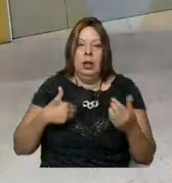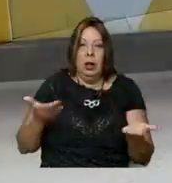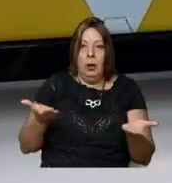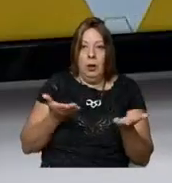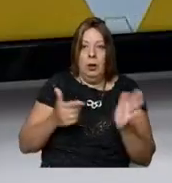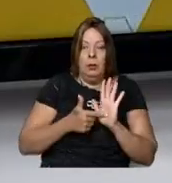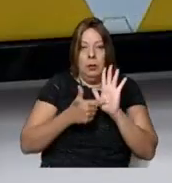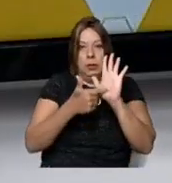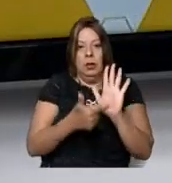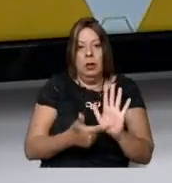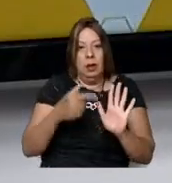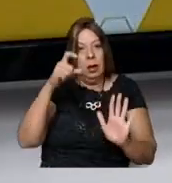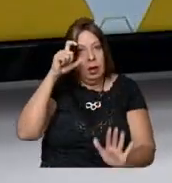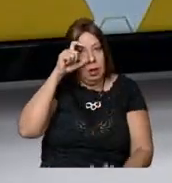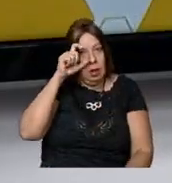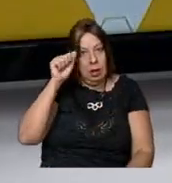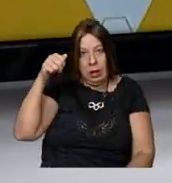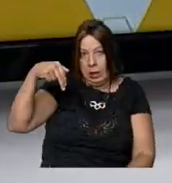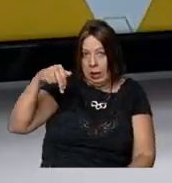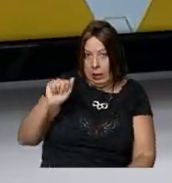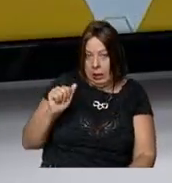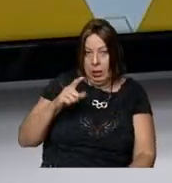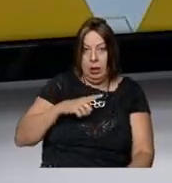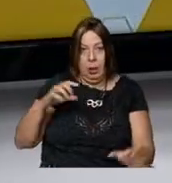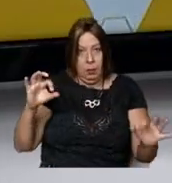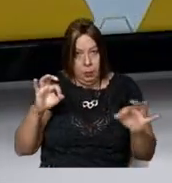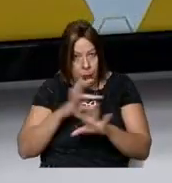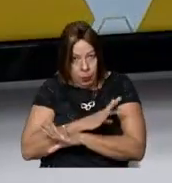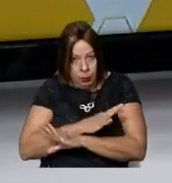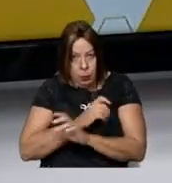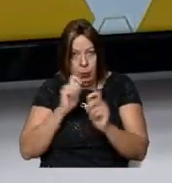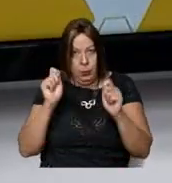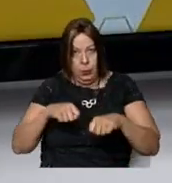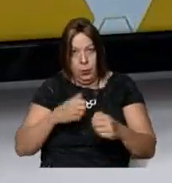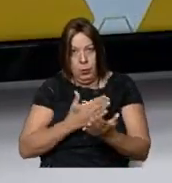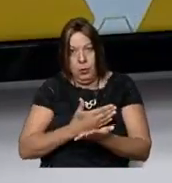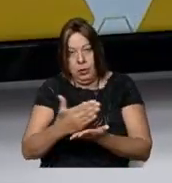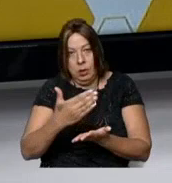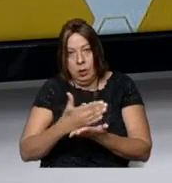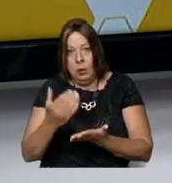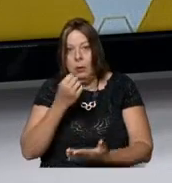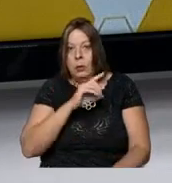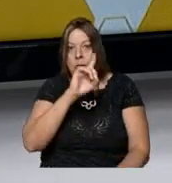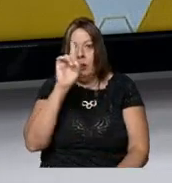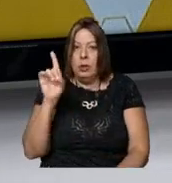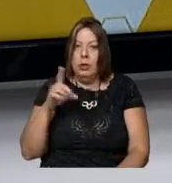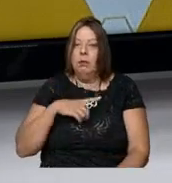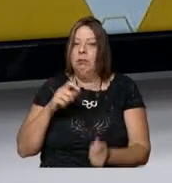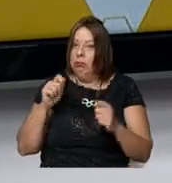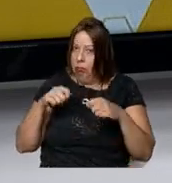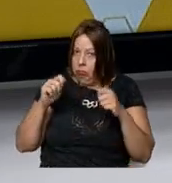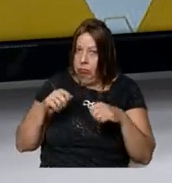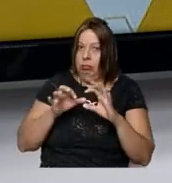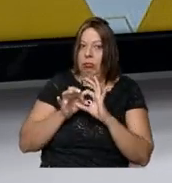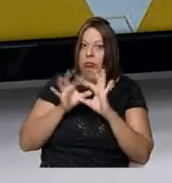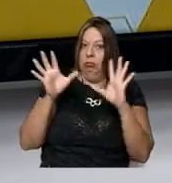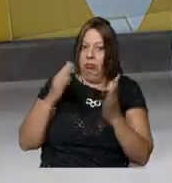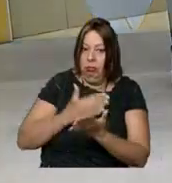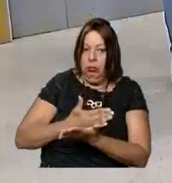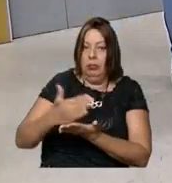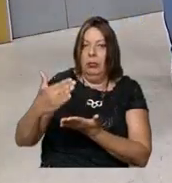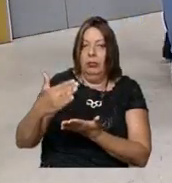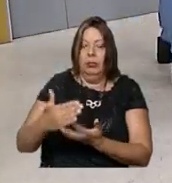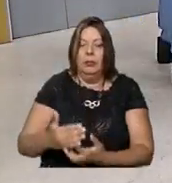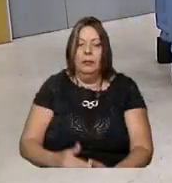Ana, bom dia para você, Ana. Tá tudo prontinho hoje? Já podemos começar? Bom dia, Júnior, bom dia a todos. Está autorizado, pode começar. Sim. Muito